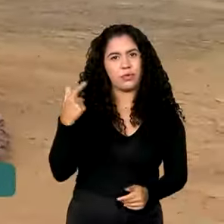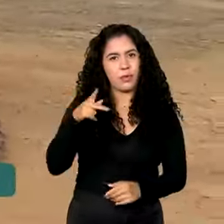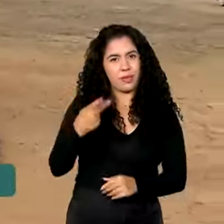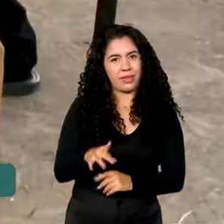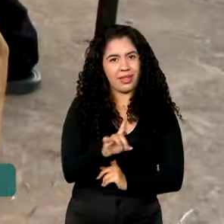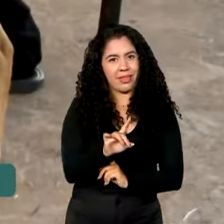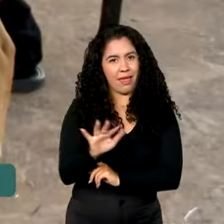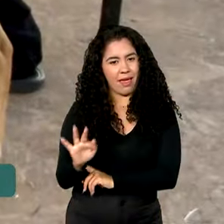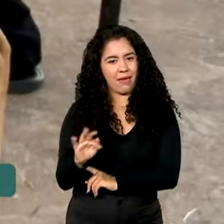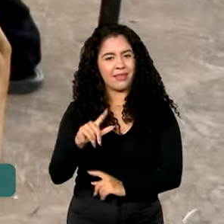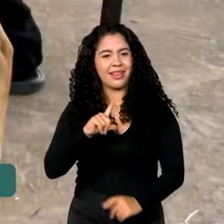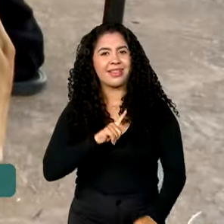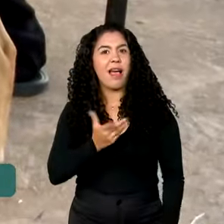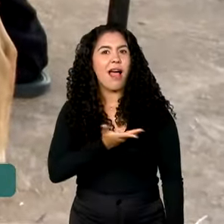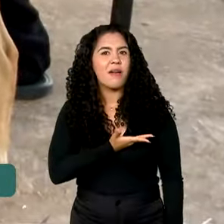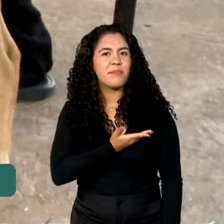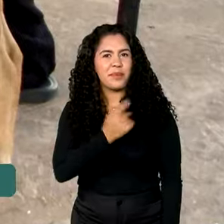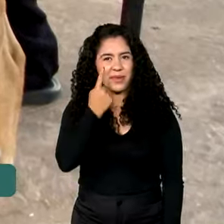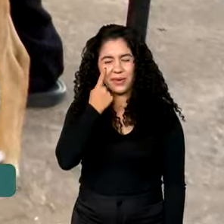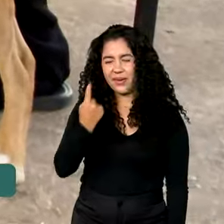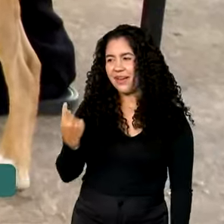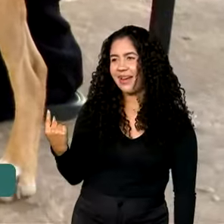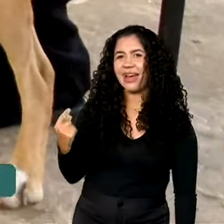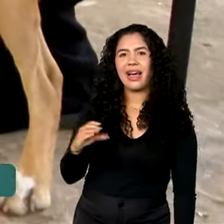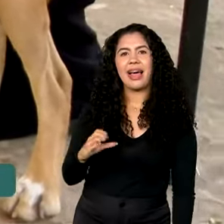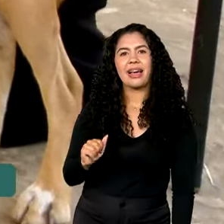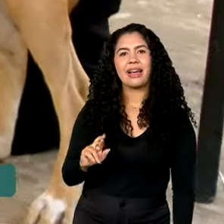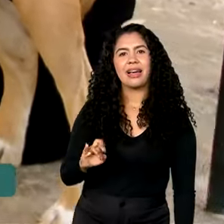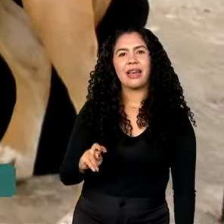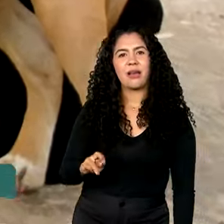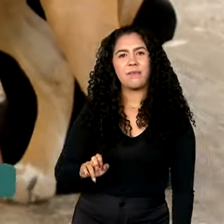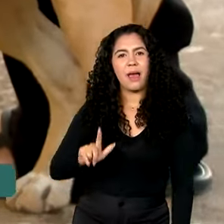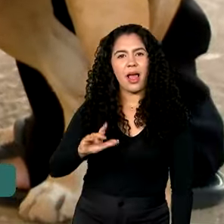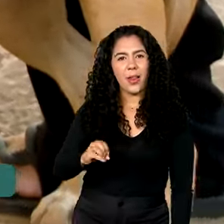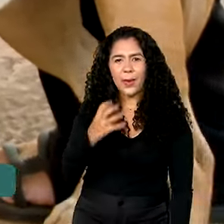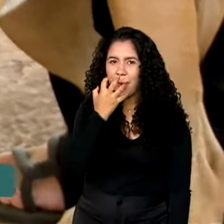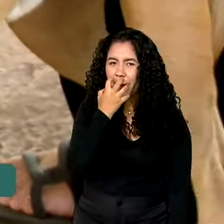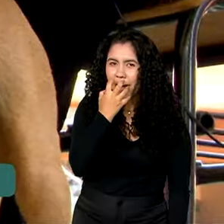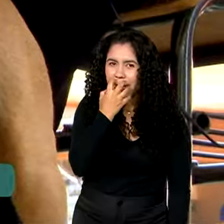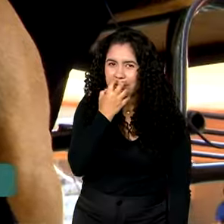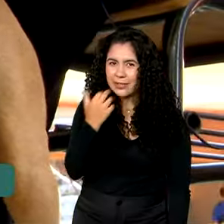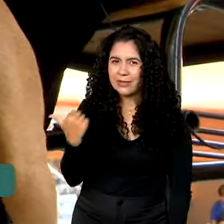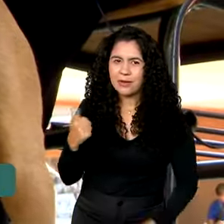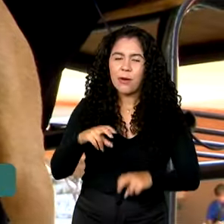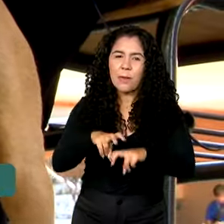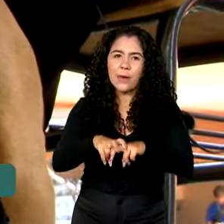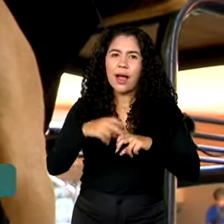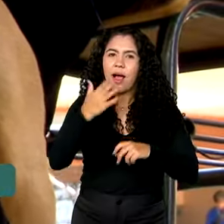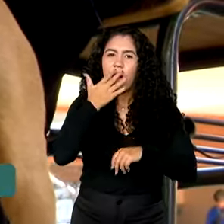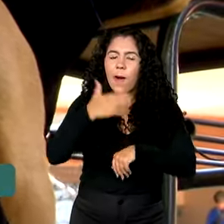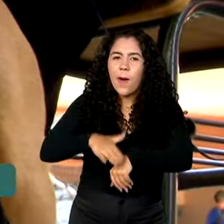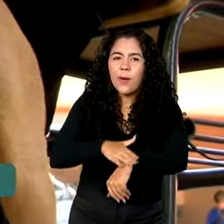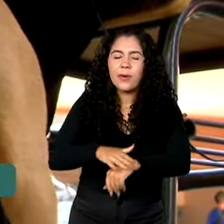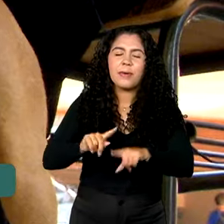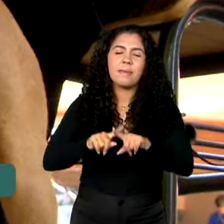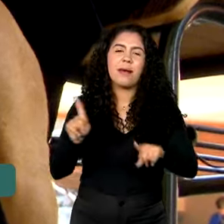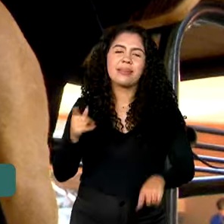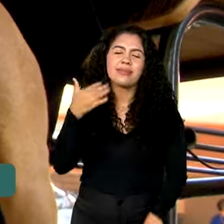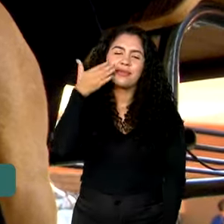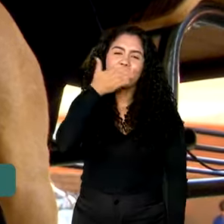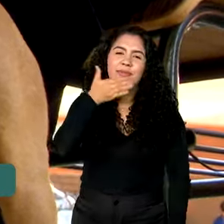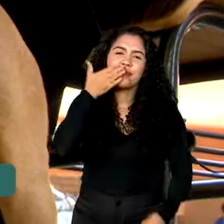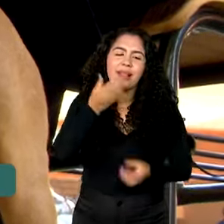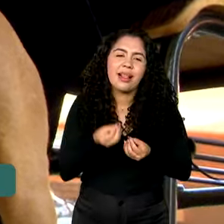e tanto. É o Caramelo, que tem esse nome não só pela cor, mas pela doçura que leva